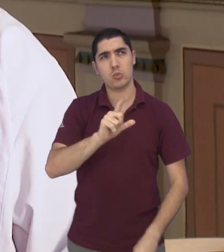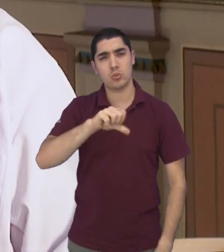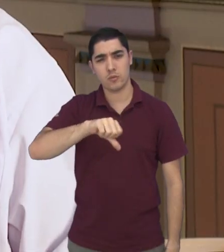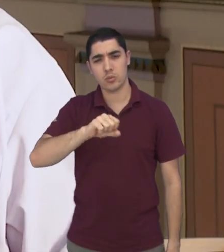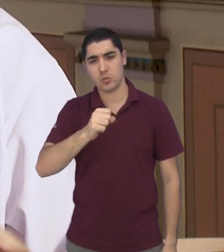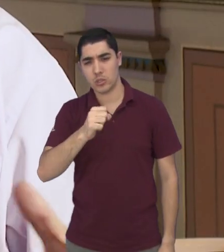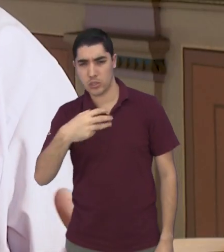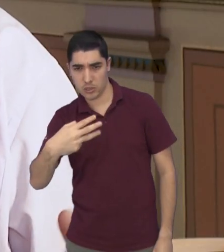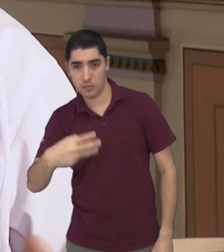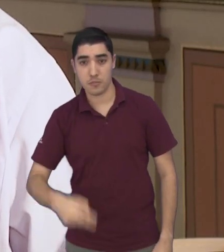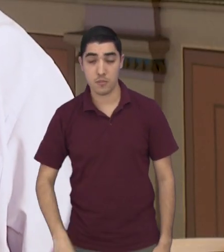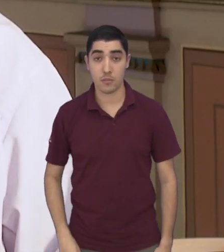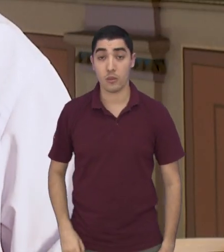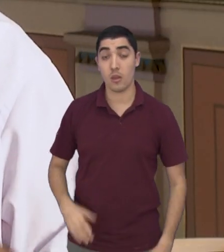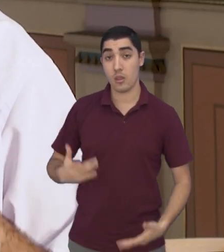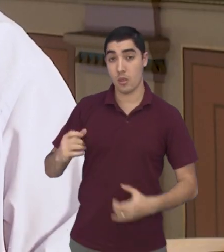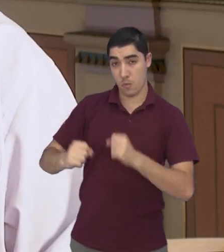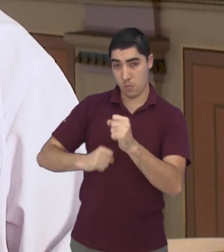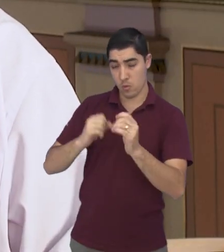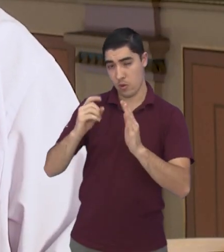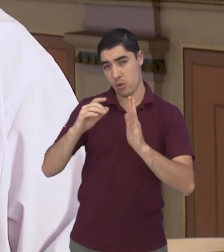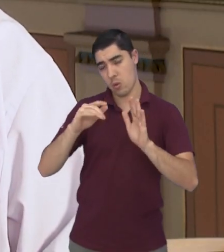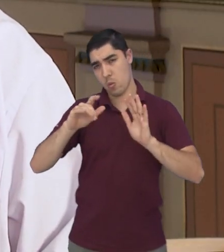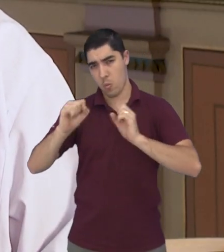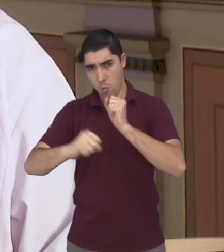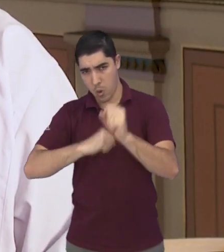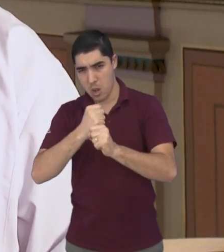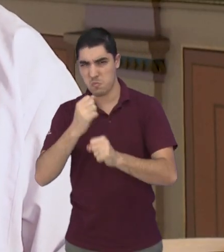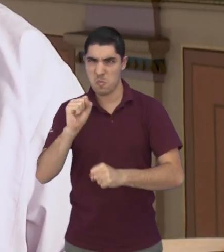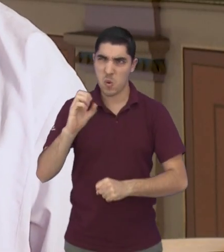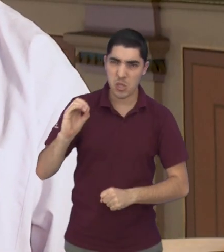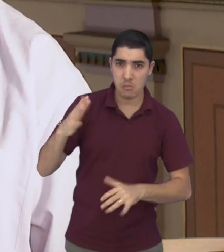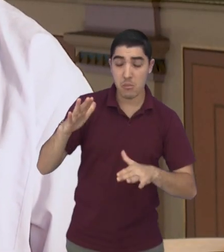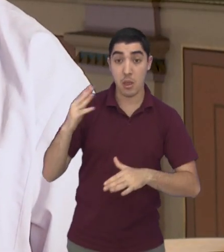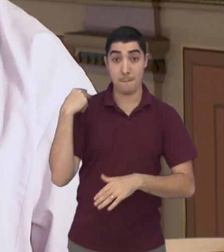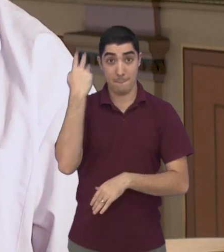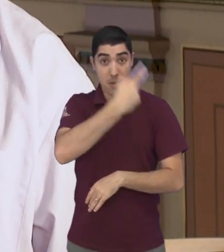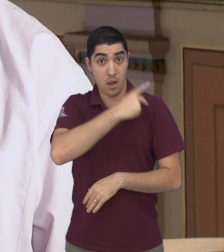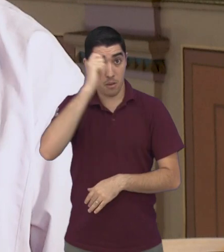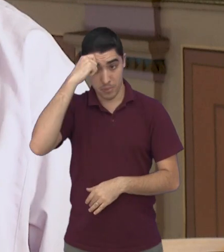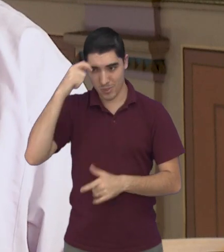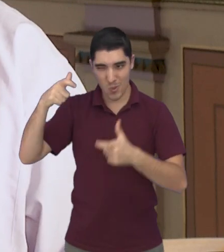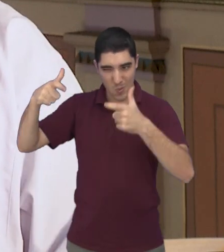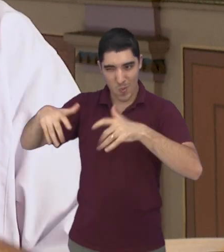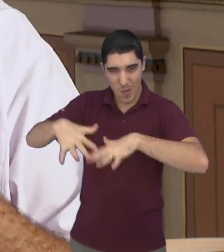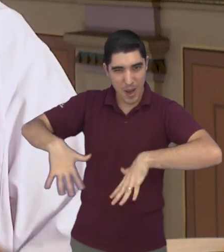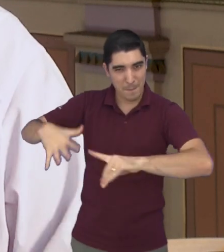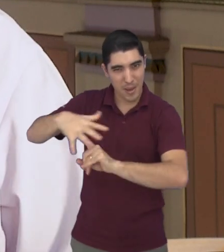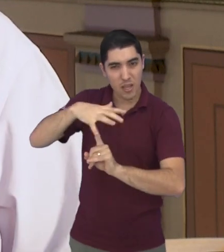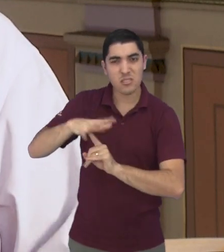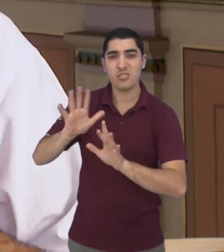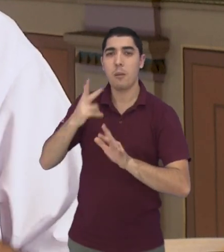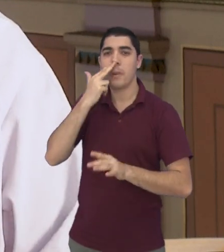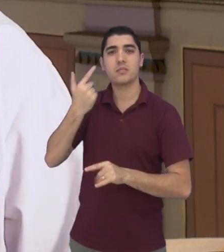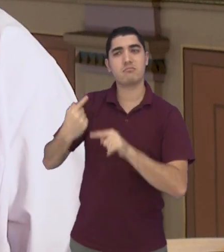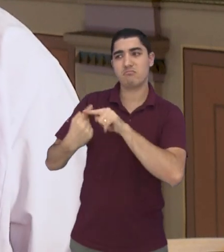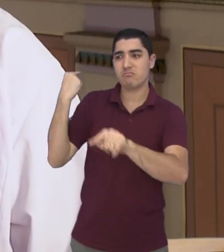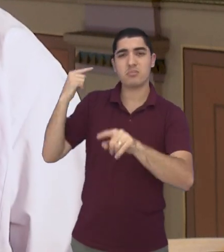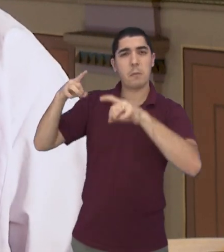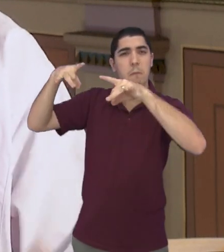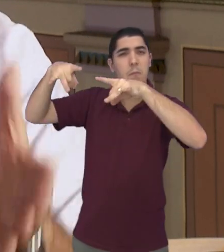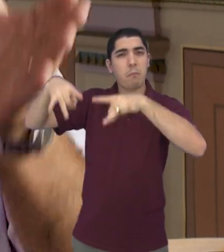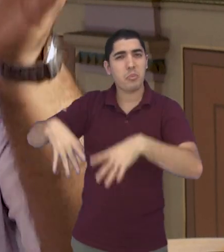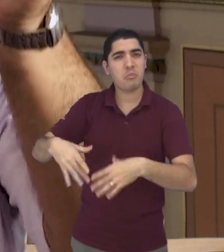83. Já no fim dos anos 80, a Capela Nossa Senhora Aparecida já era aquilo que nós chegamos a ver há alguns anos, abandonada,